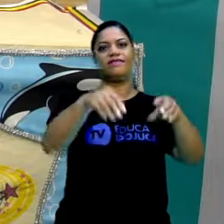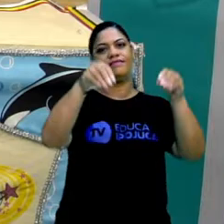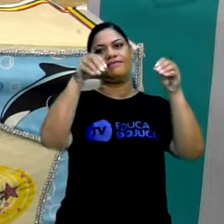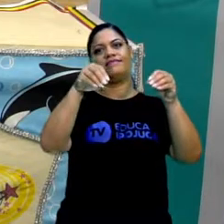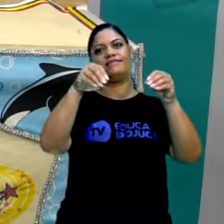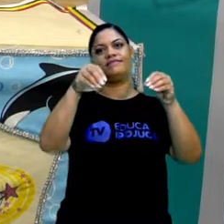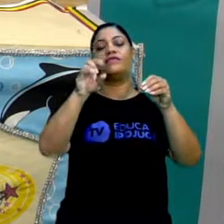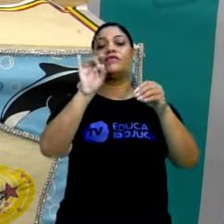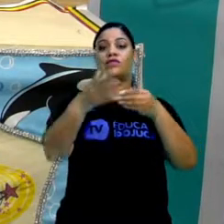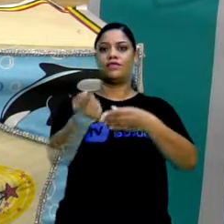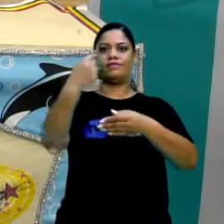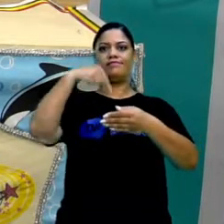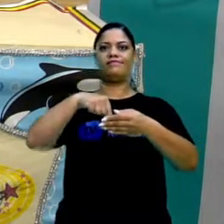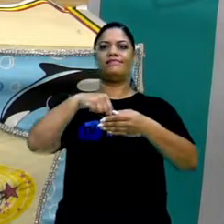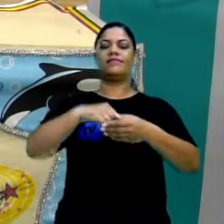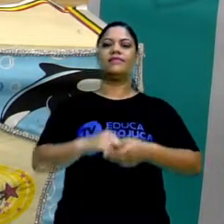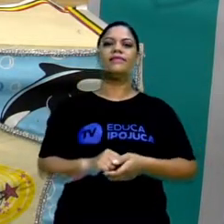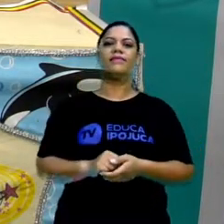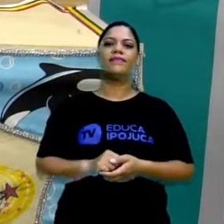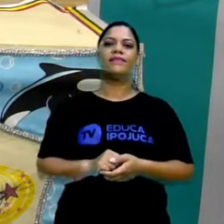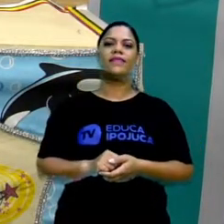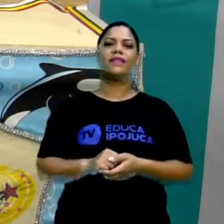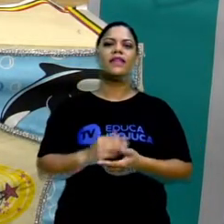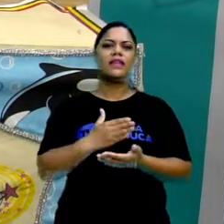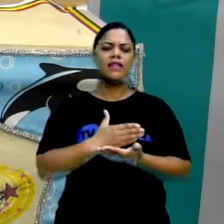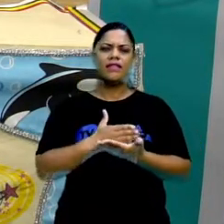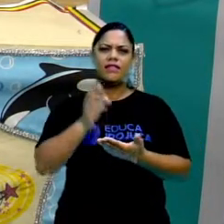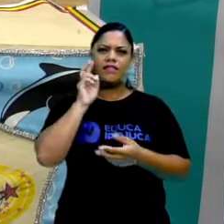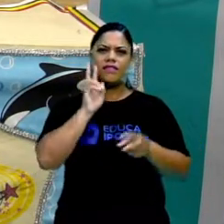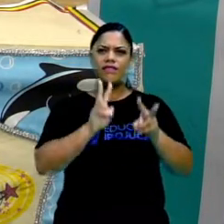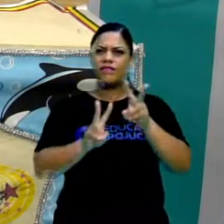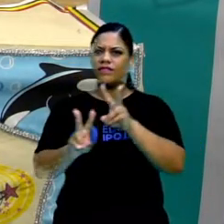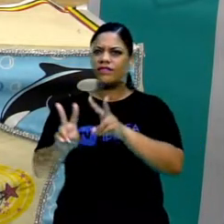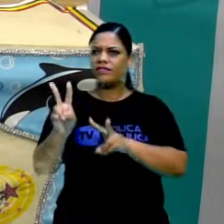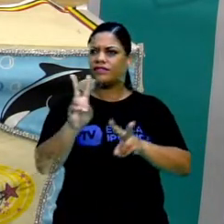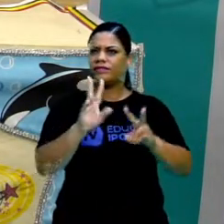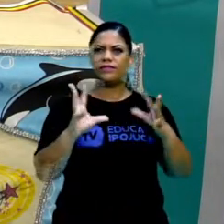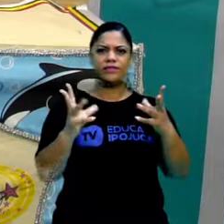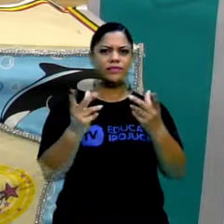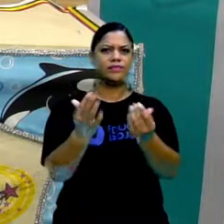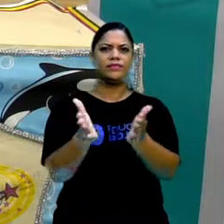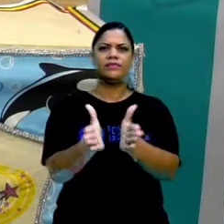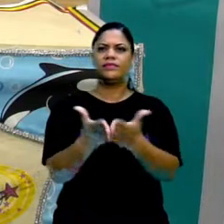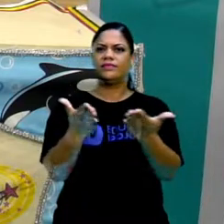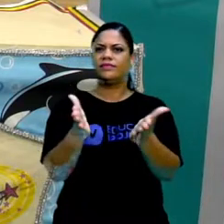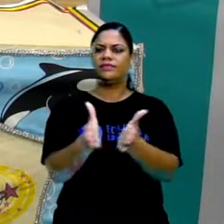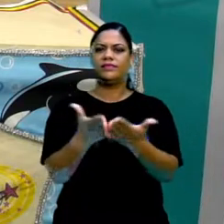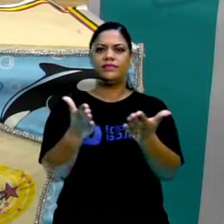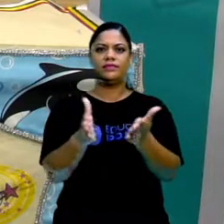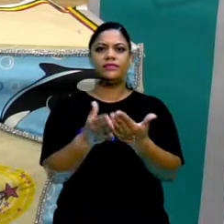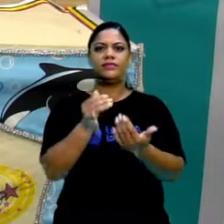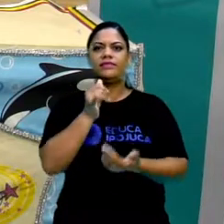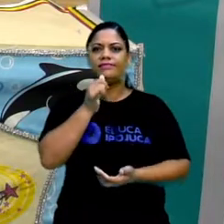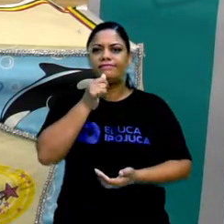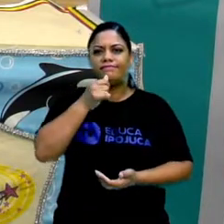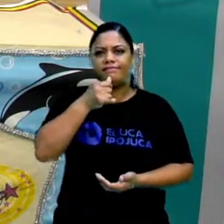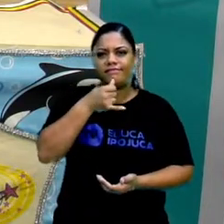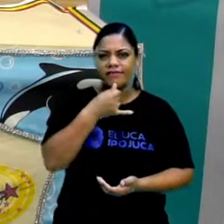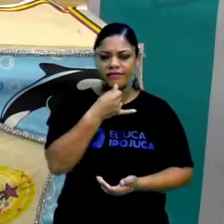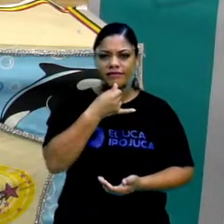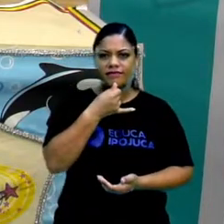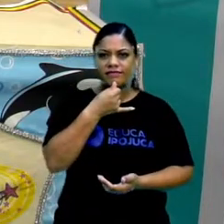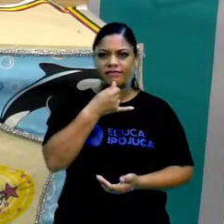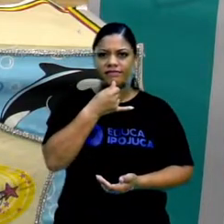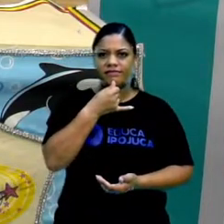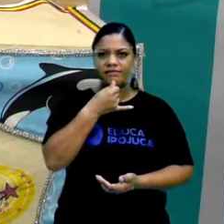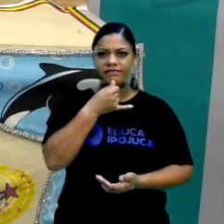Verdade. Mas então, a partir do momento que ele estava vendo toda aquela pobreza, aí ele ficou triste, o coração